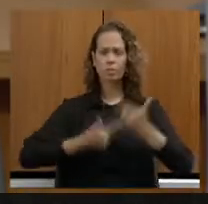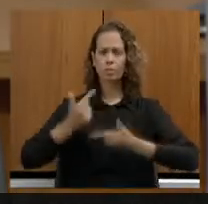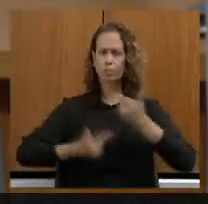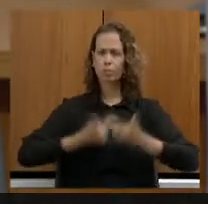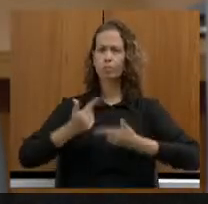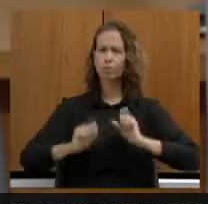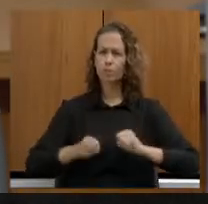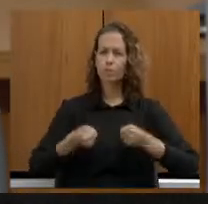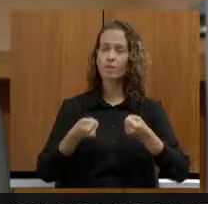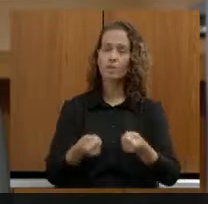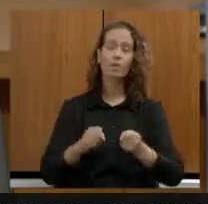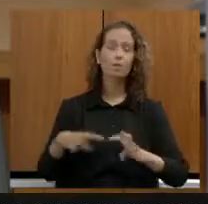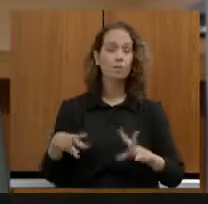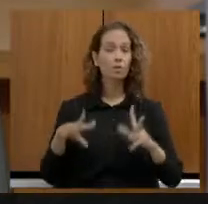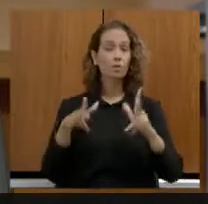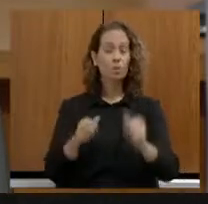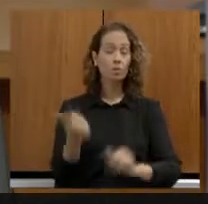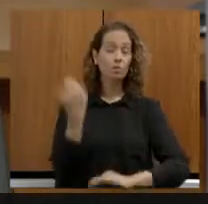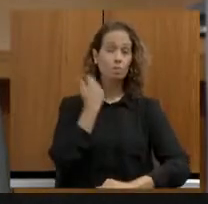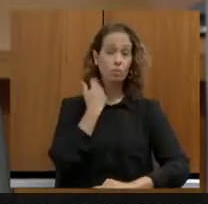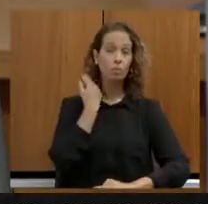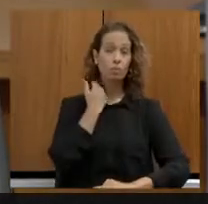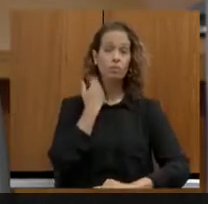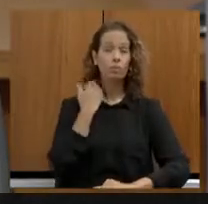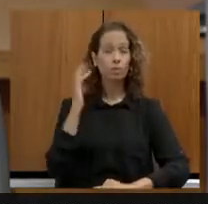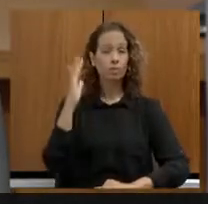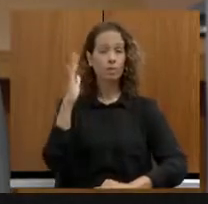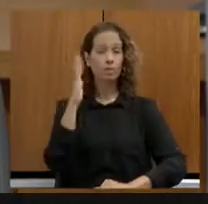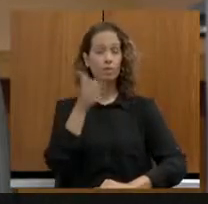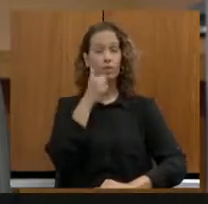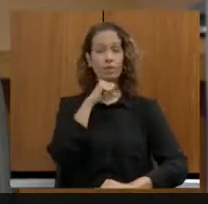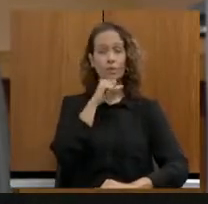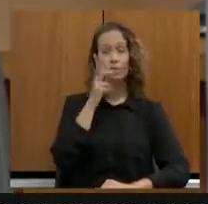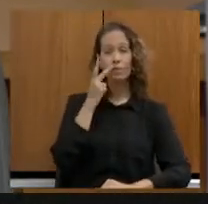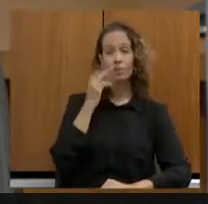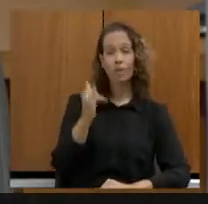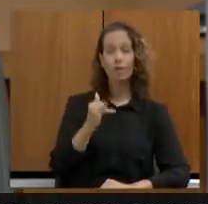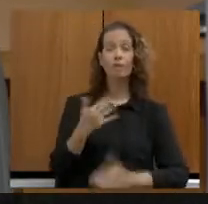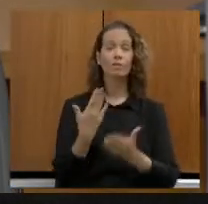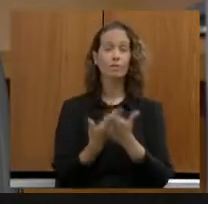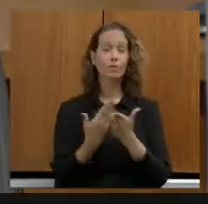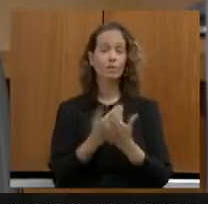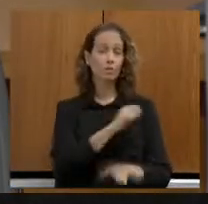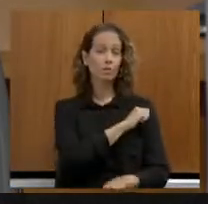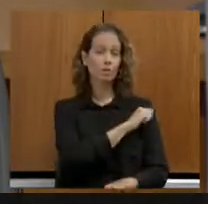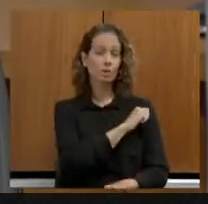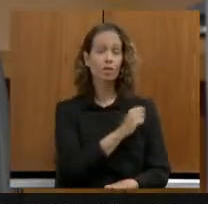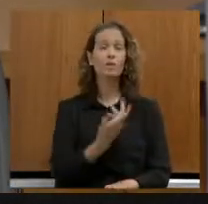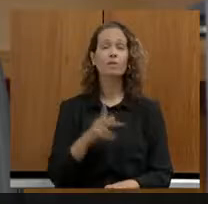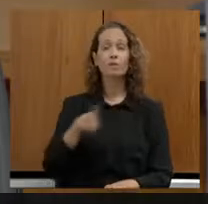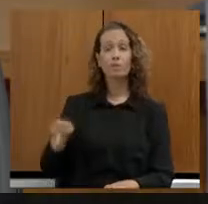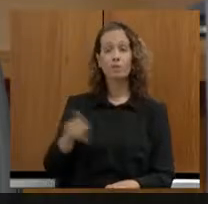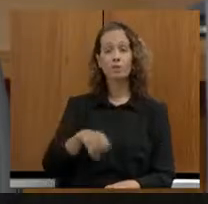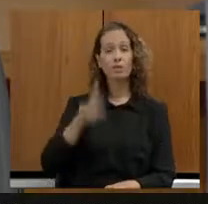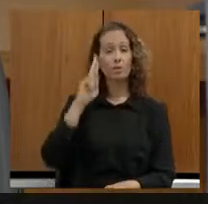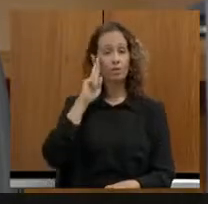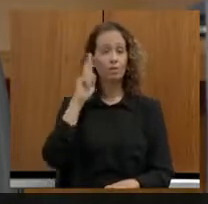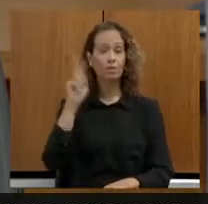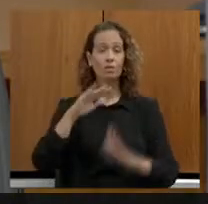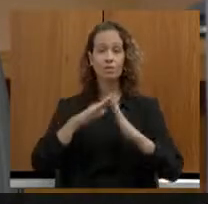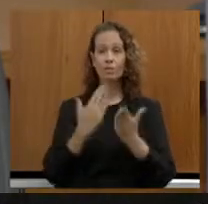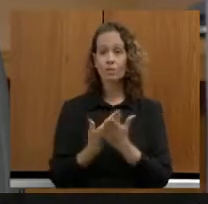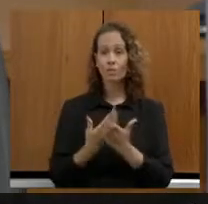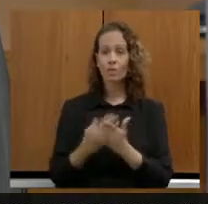arduamente tá todo mundo muito cansado na imagino pais estudantes professores diretores de escola